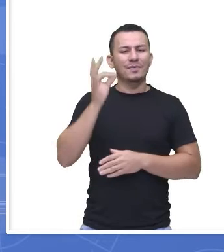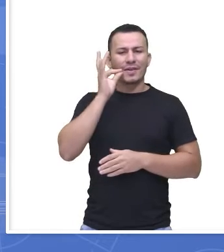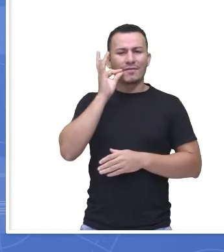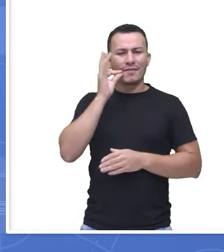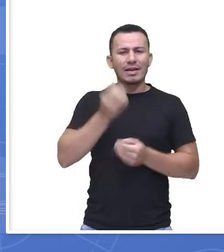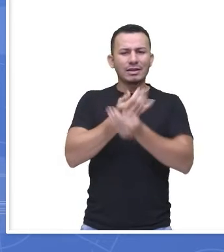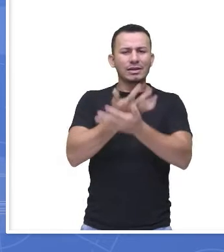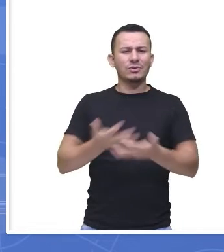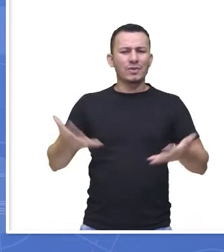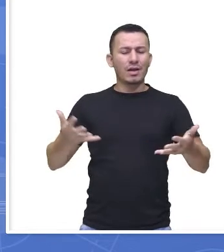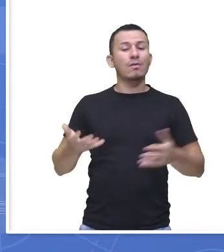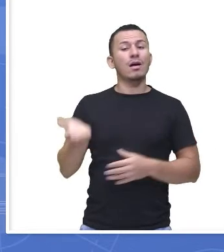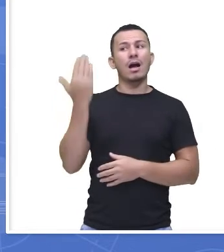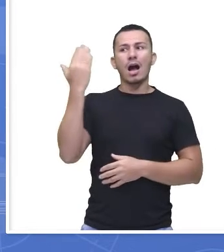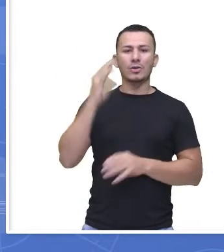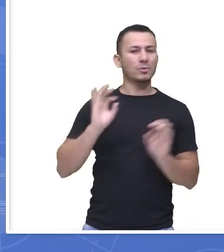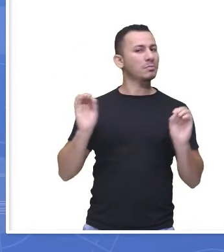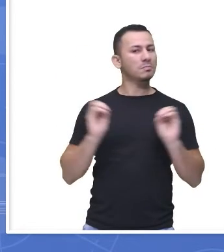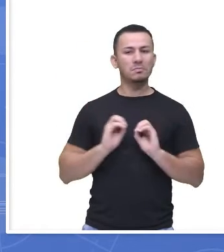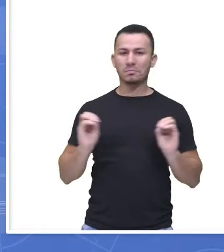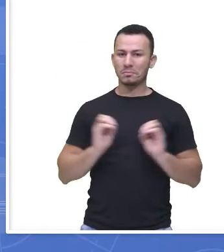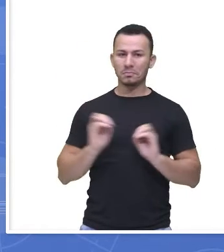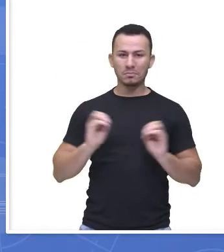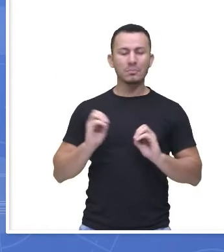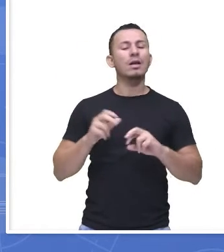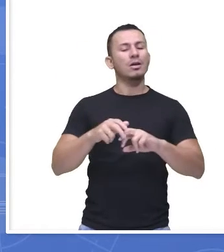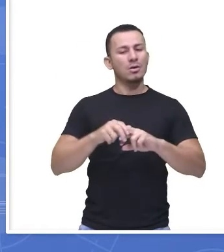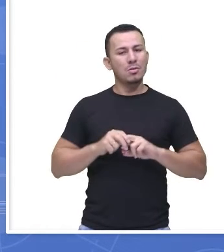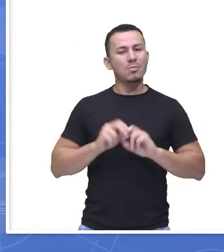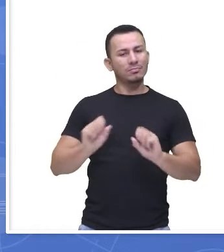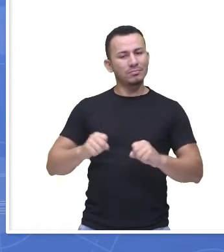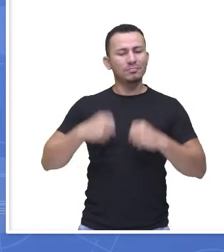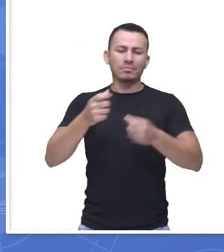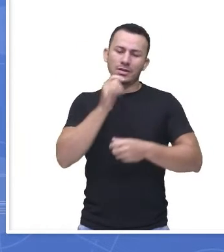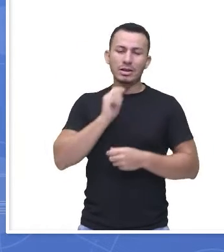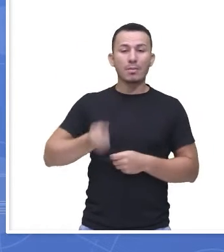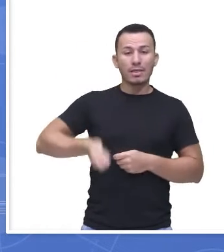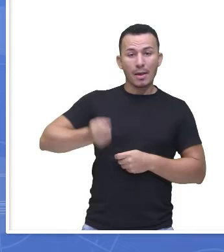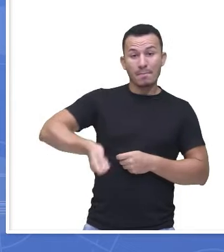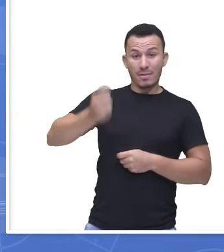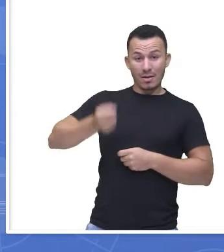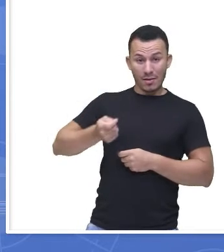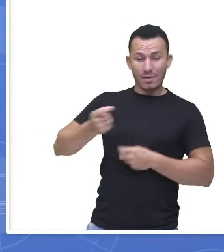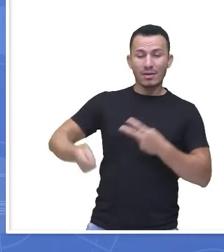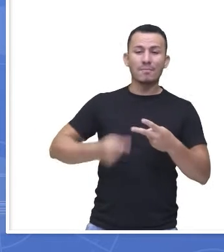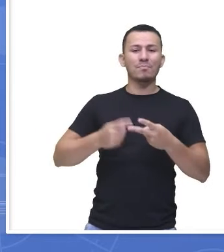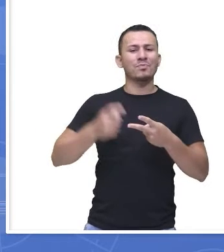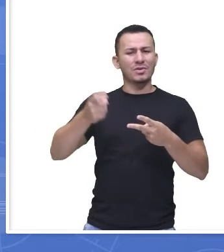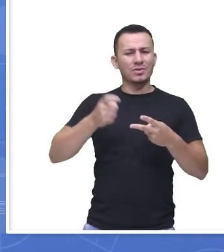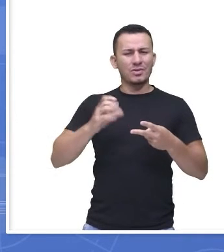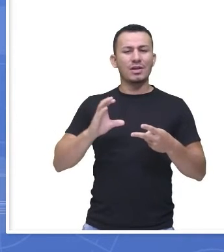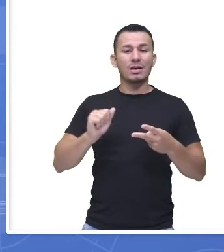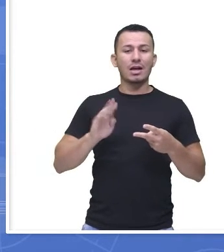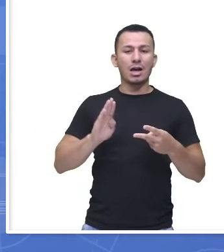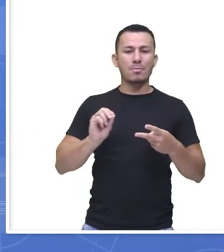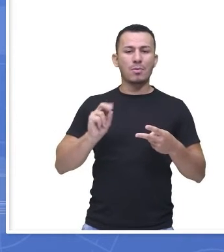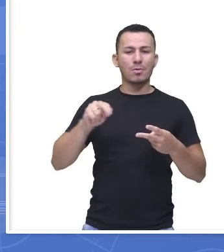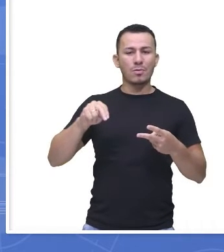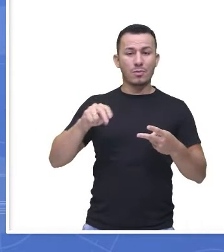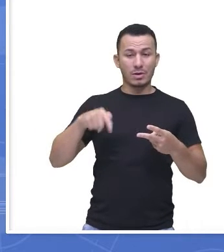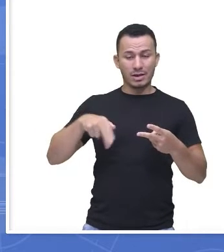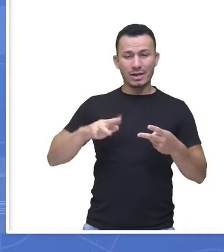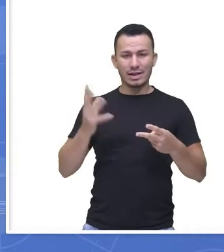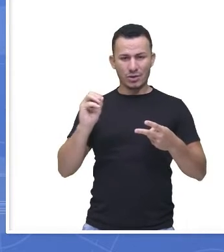nós não tínhamos isso antes. Então fortaleceu aí a tapioca, né, o X-caboclinho, as